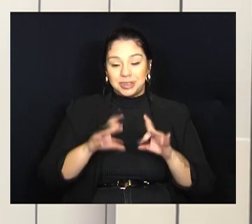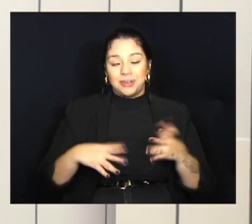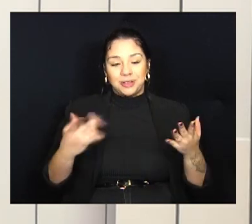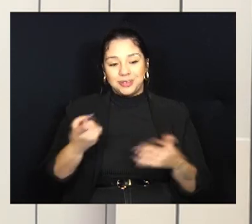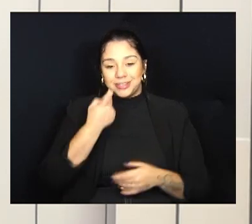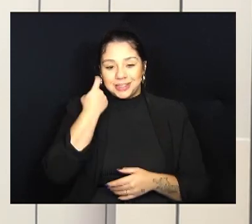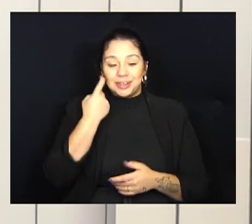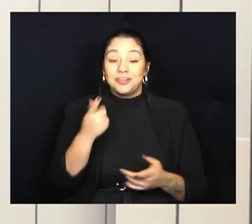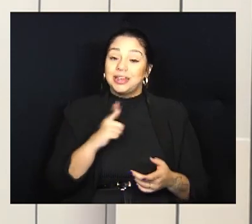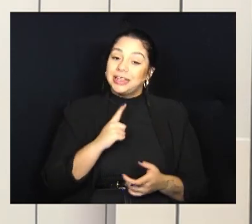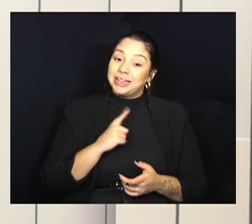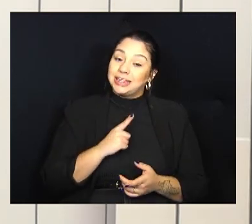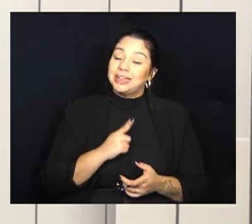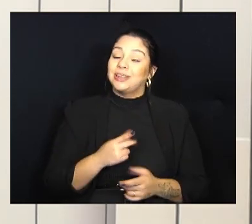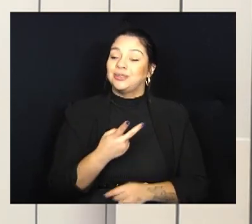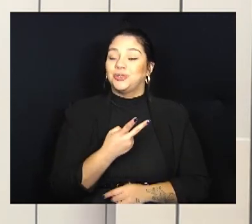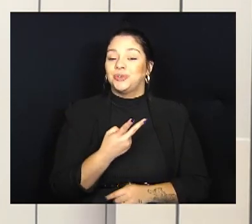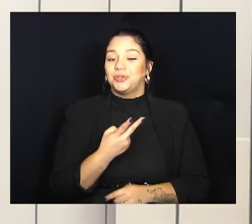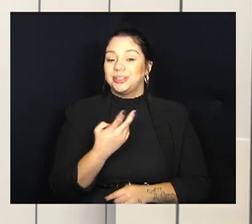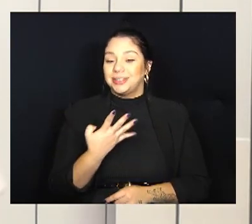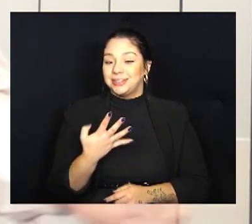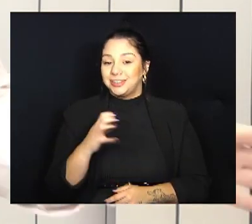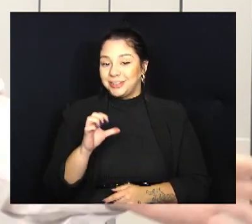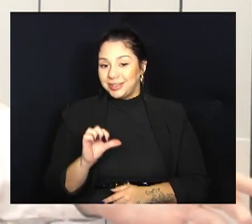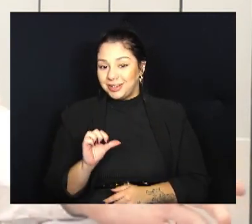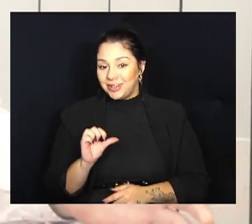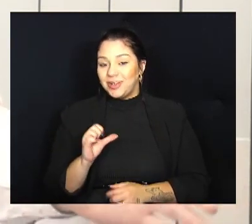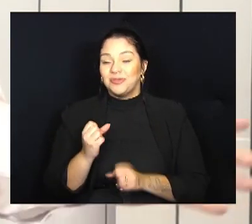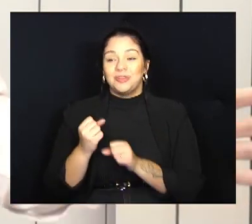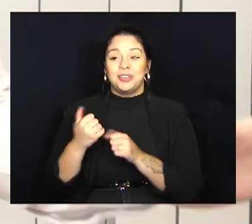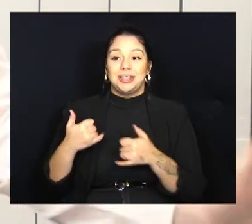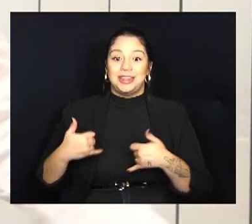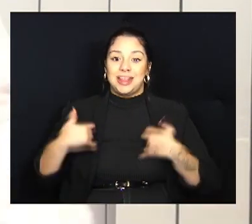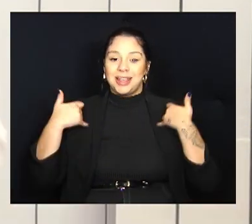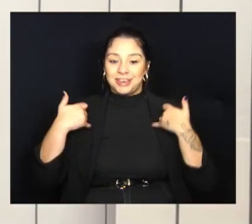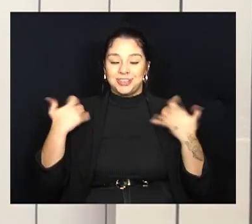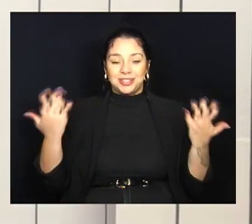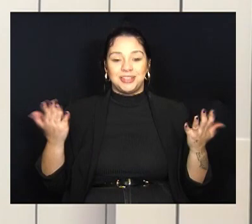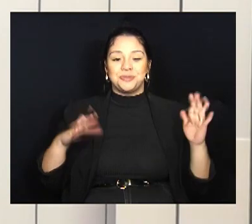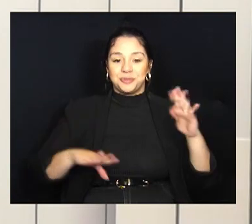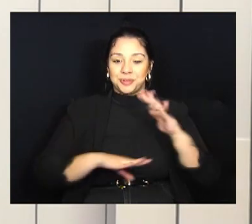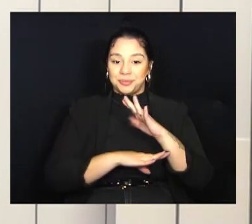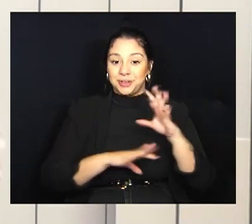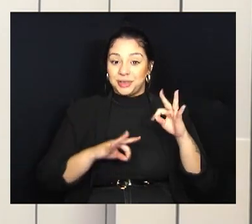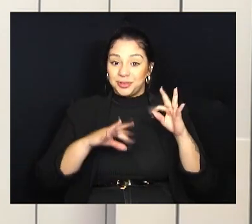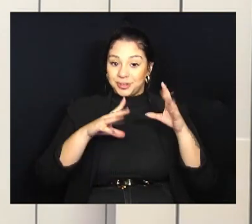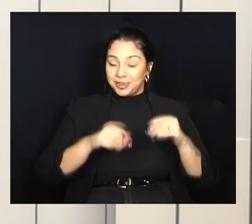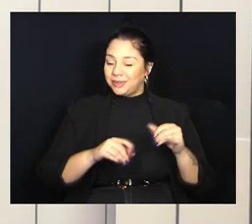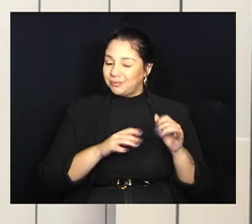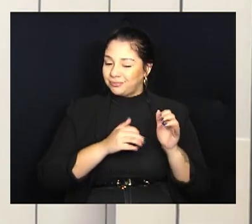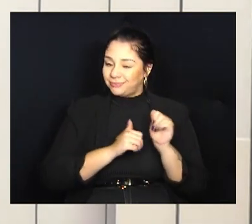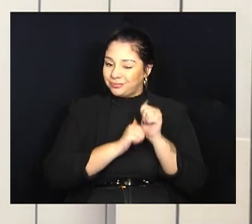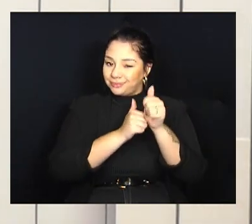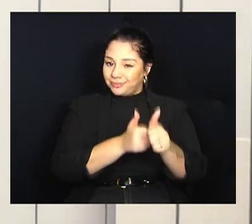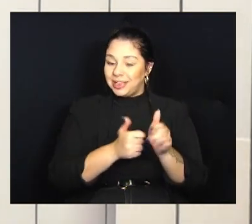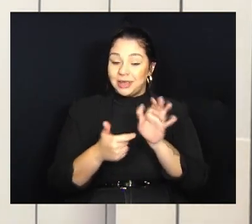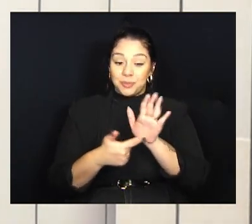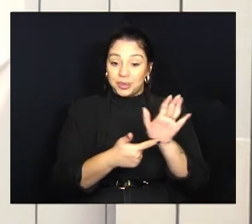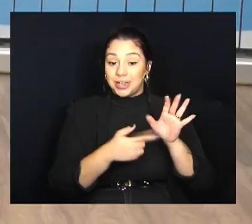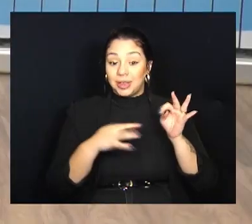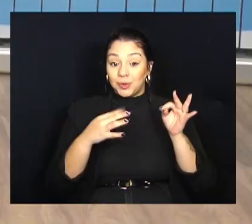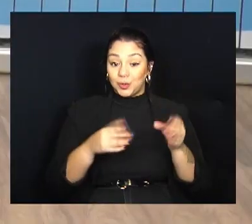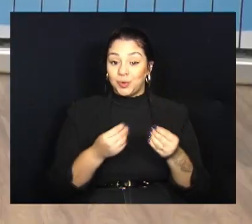Campinas completa 249 anos e claro que o nosso Câmara Total vai acompanhar e mostrar tudo para